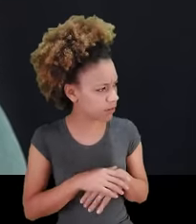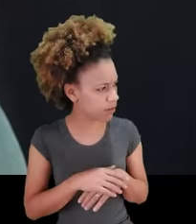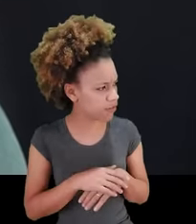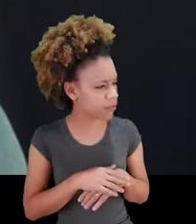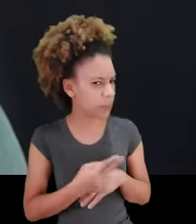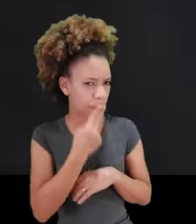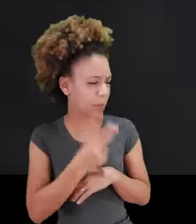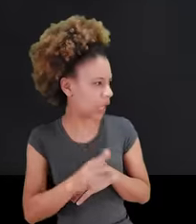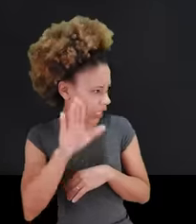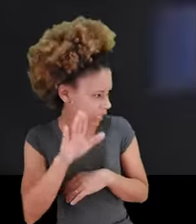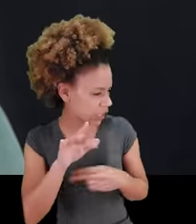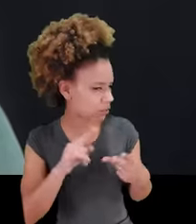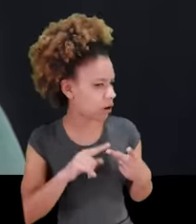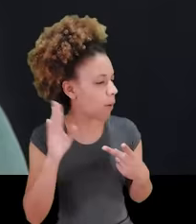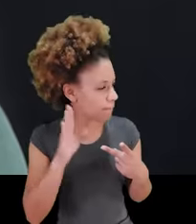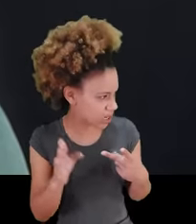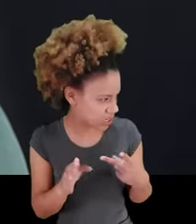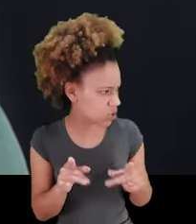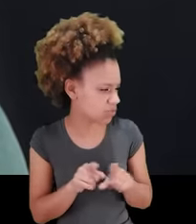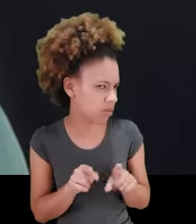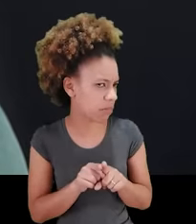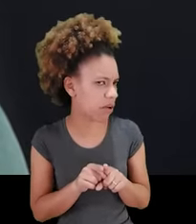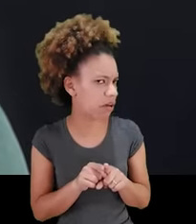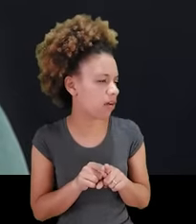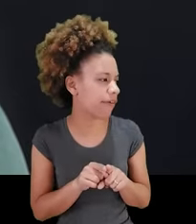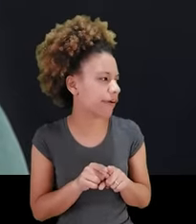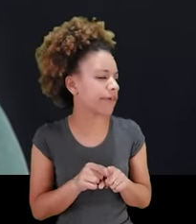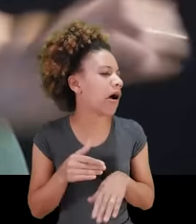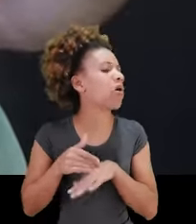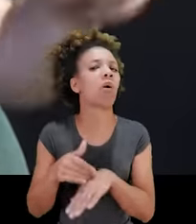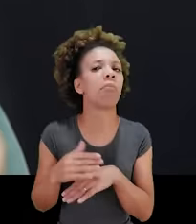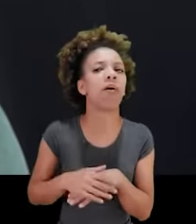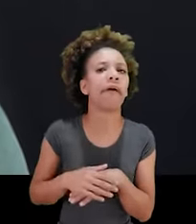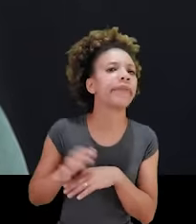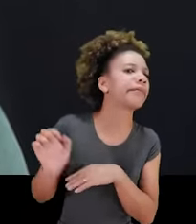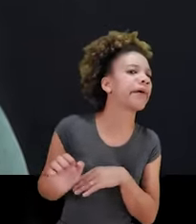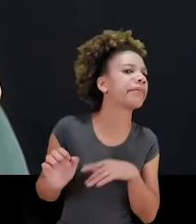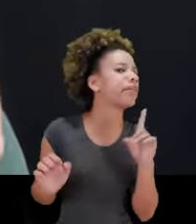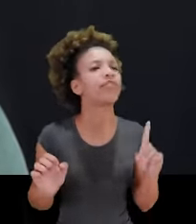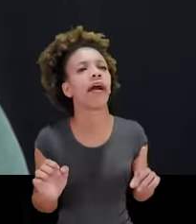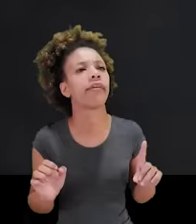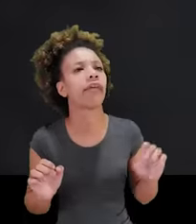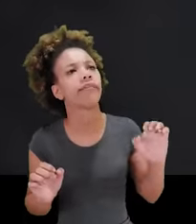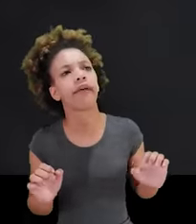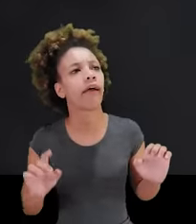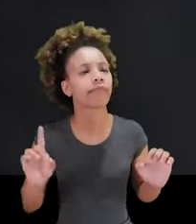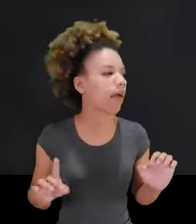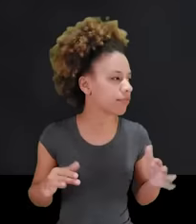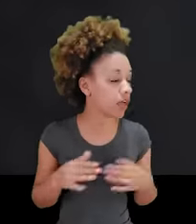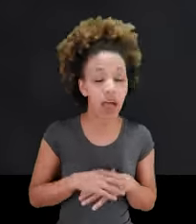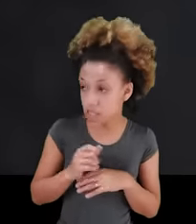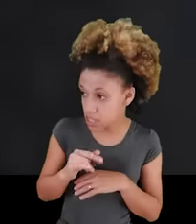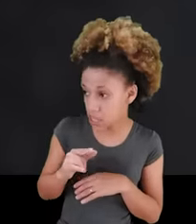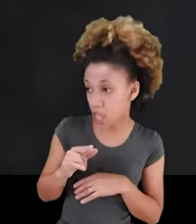assim Hitler, foi assim o Brasil também, um pouco assim. Tipo, o Brasil está mal, culpa de quê? Da esquerda, da direita. Olha. Se